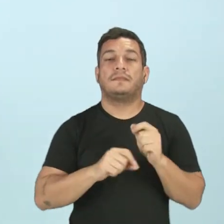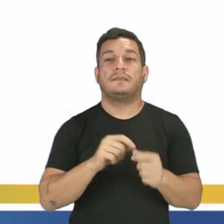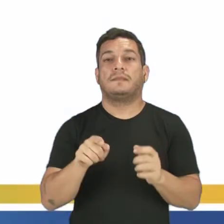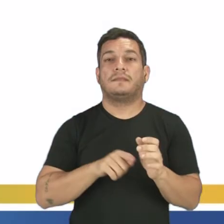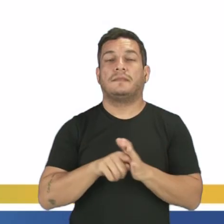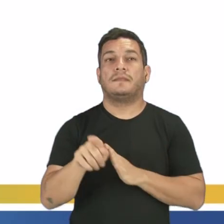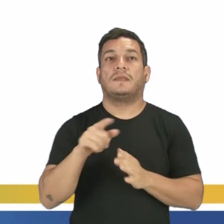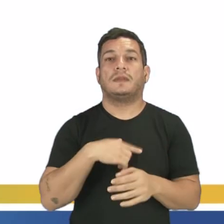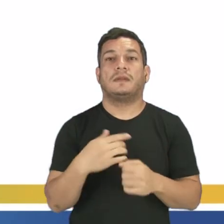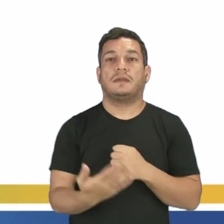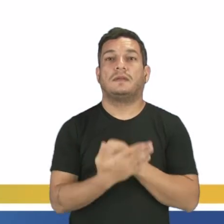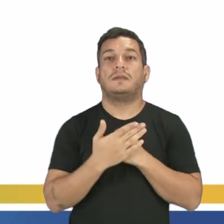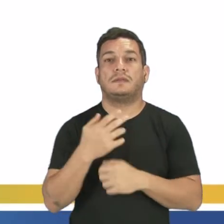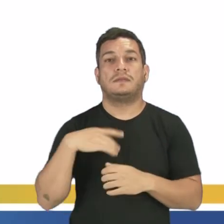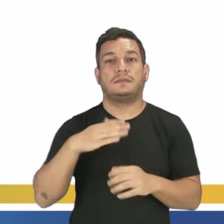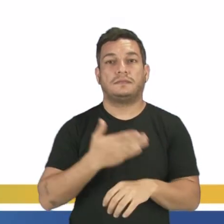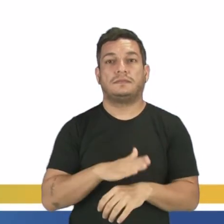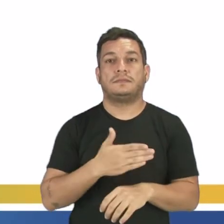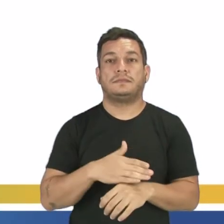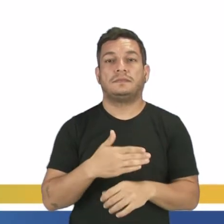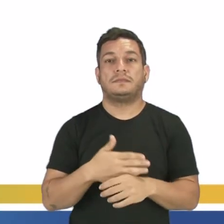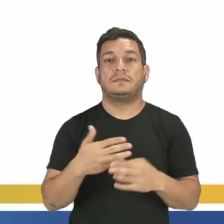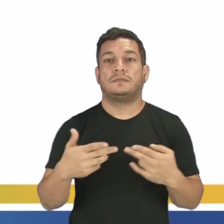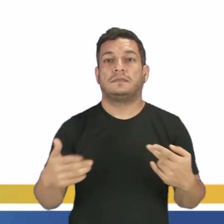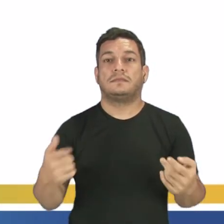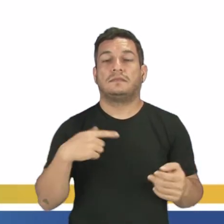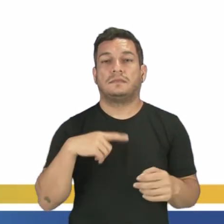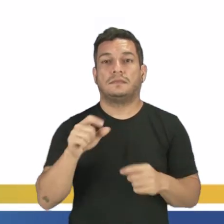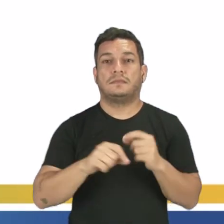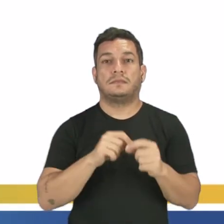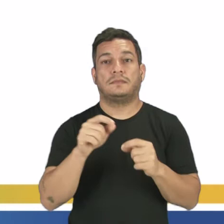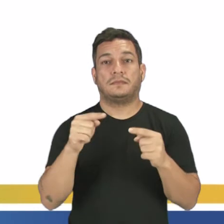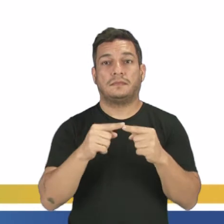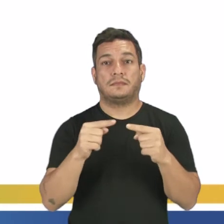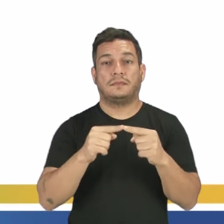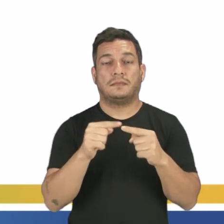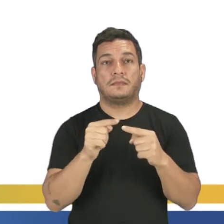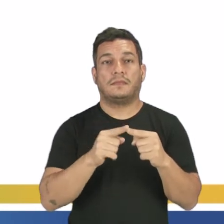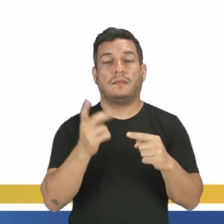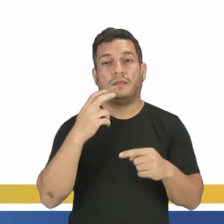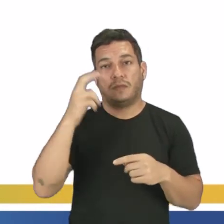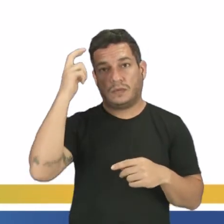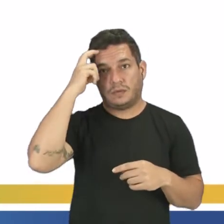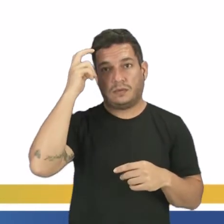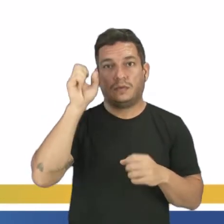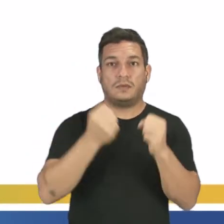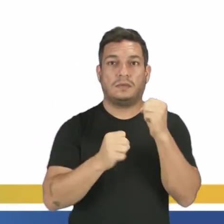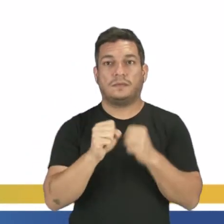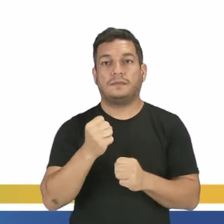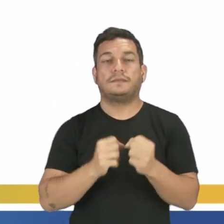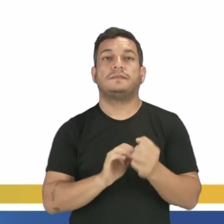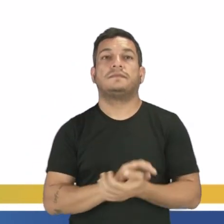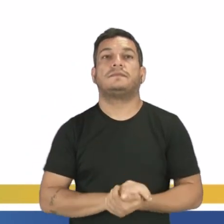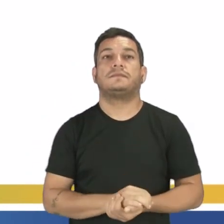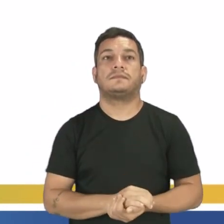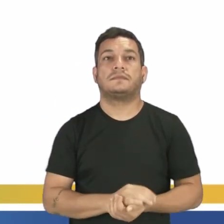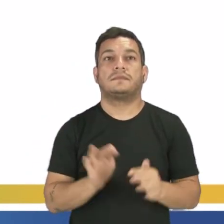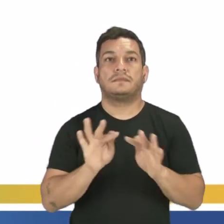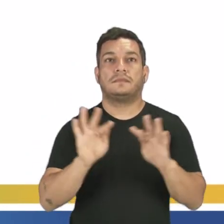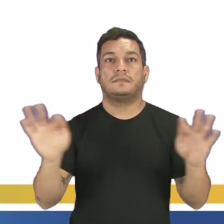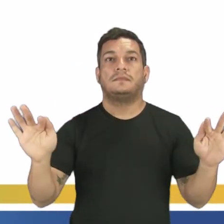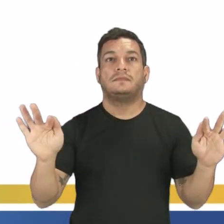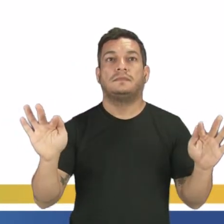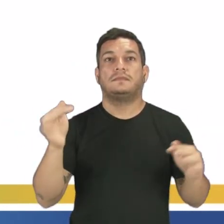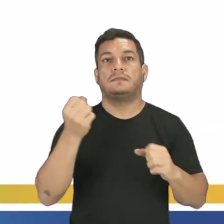questão que ajuda a gente a exercitar alguma coisa que está diretamente relacionada com essa indústria cultural. A